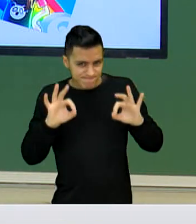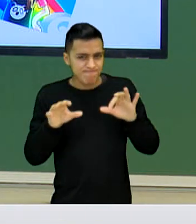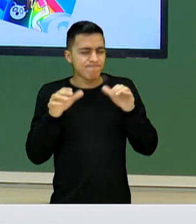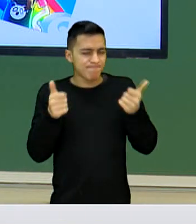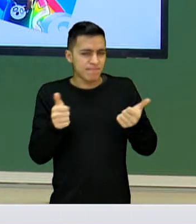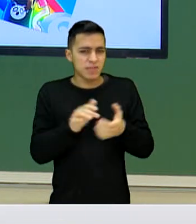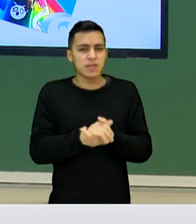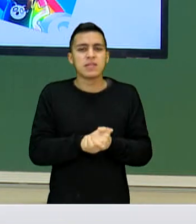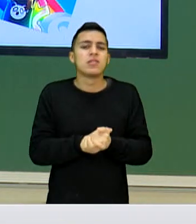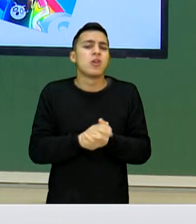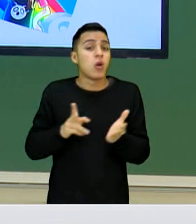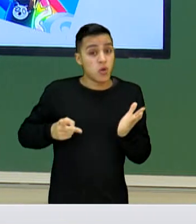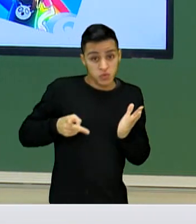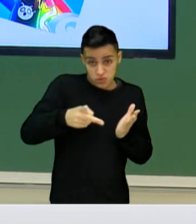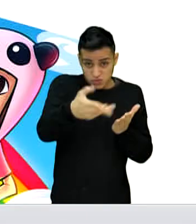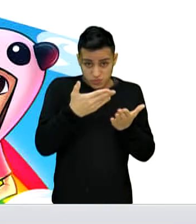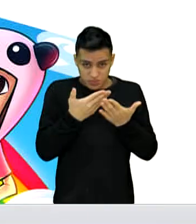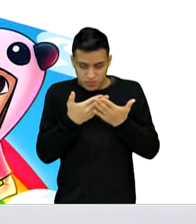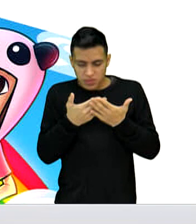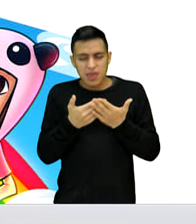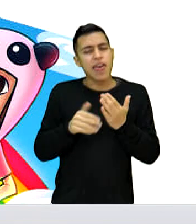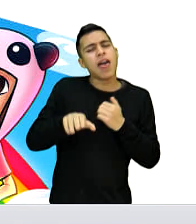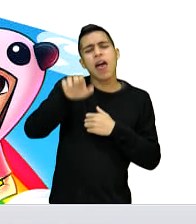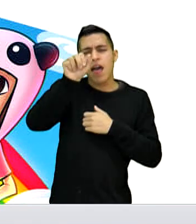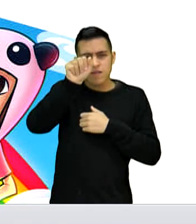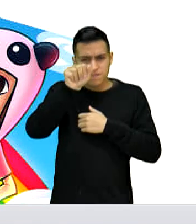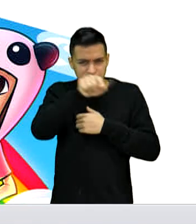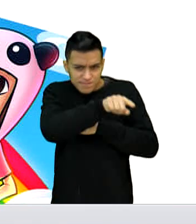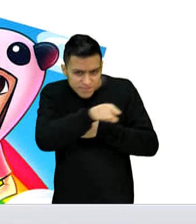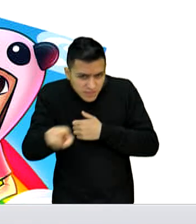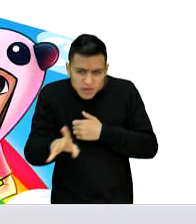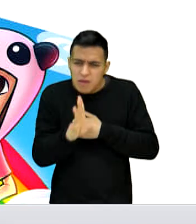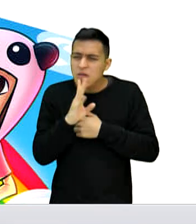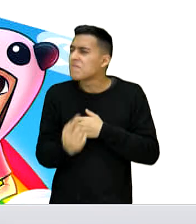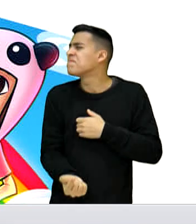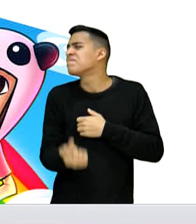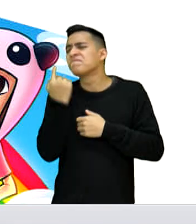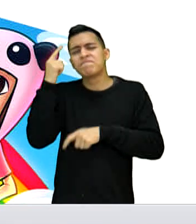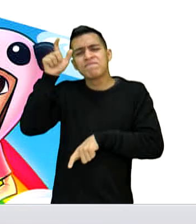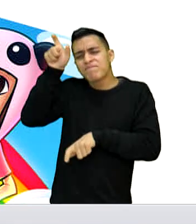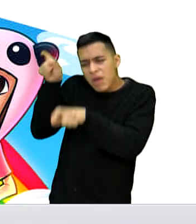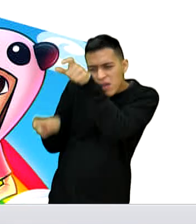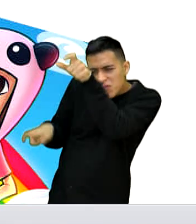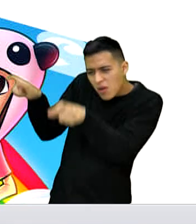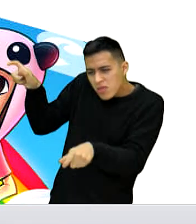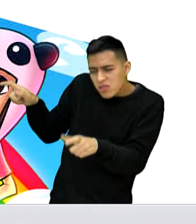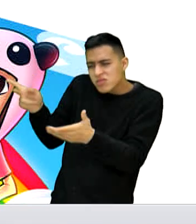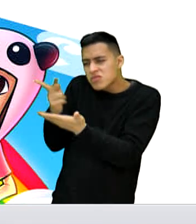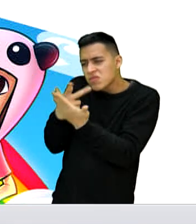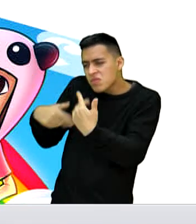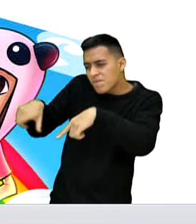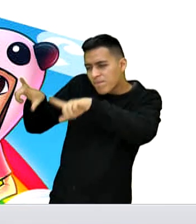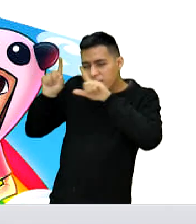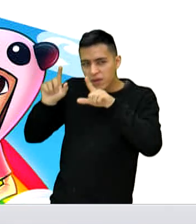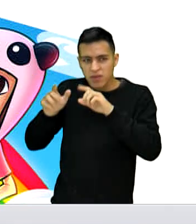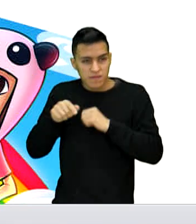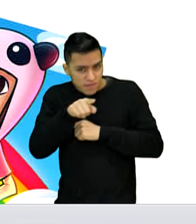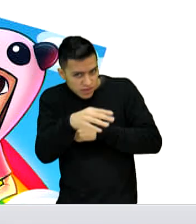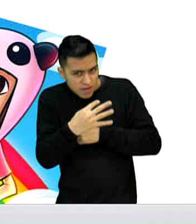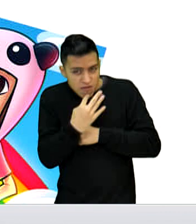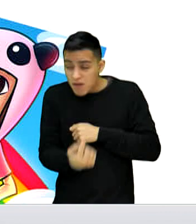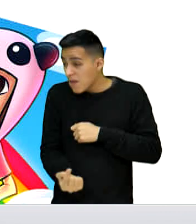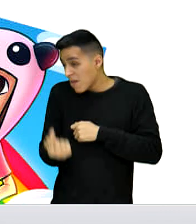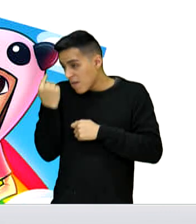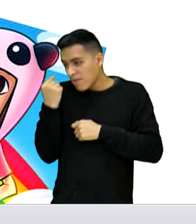lá. Então, continuando. Questão A. Vocês conhecem estes personagens? Esses personagens aqui embaixo, você